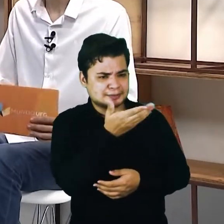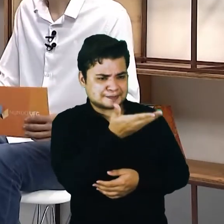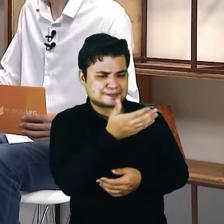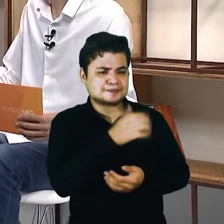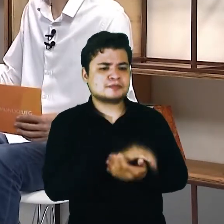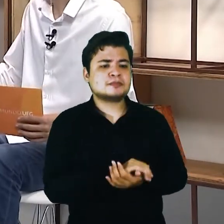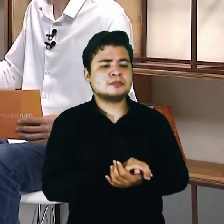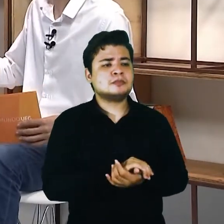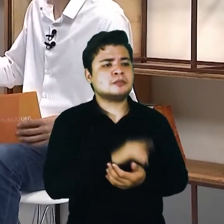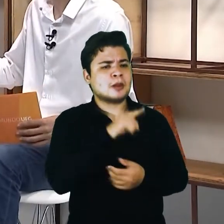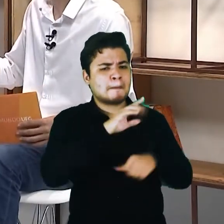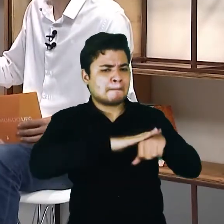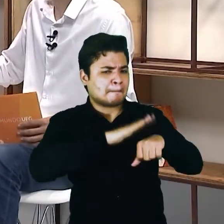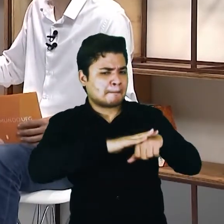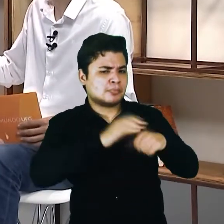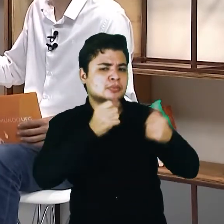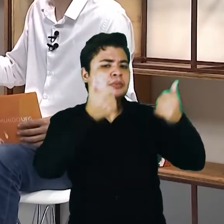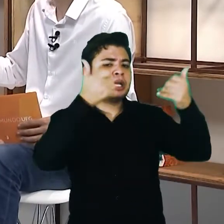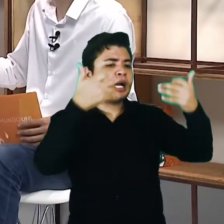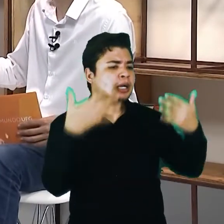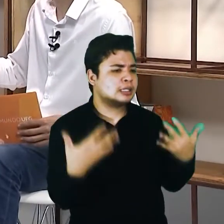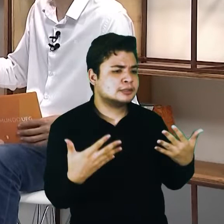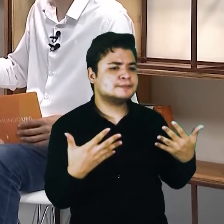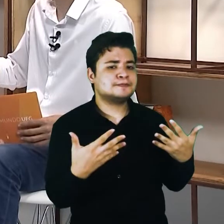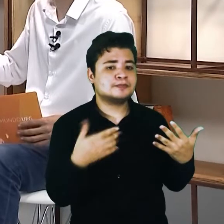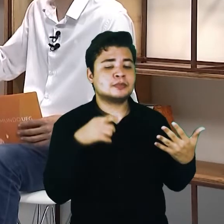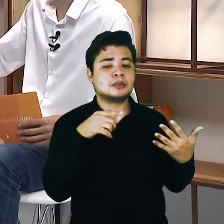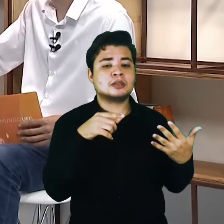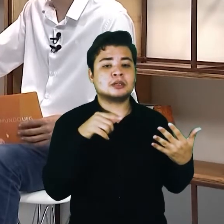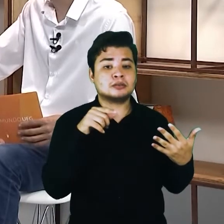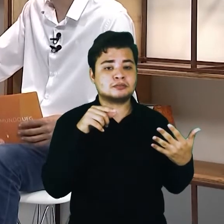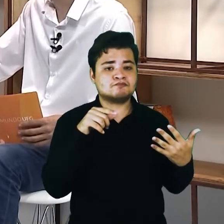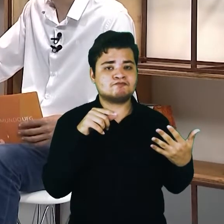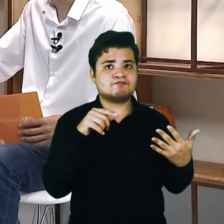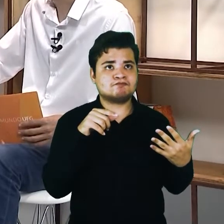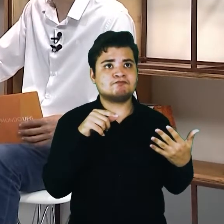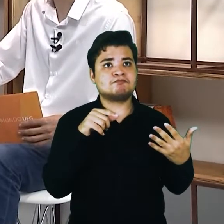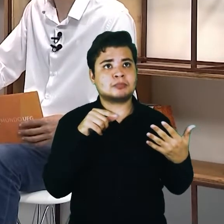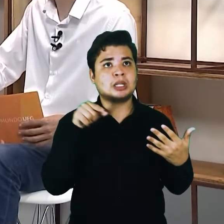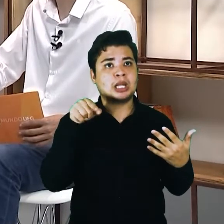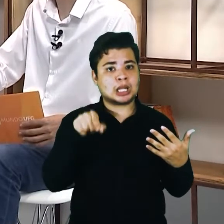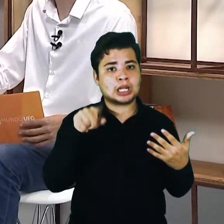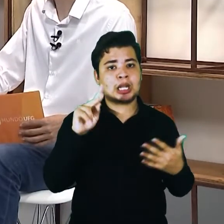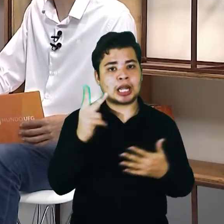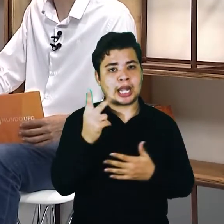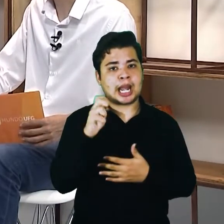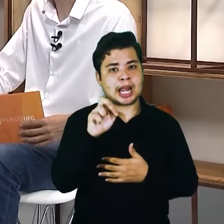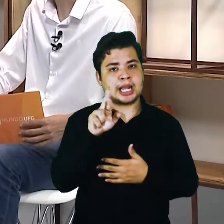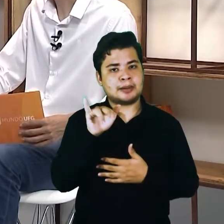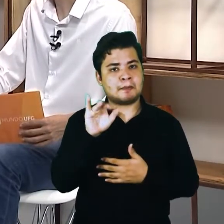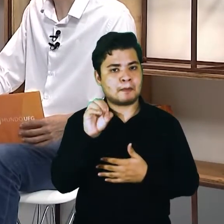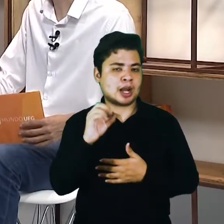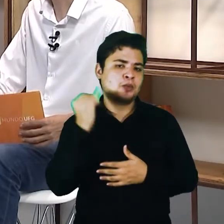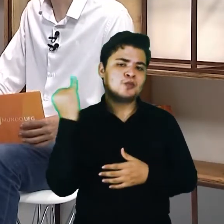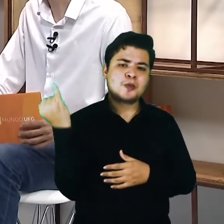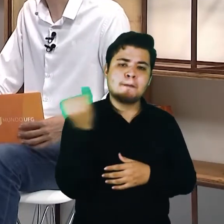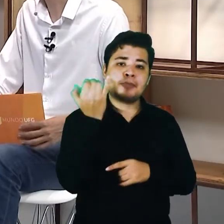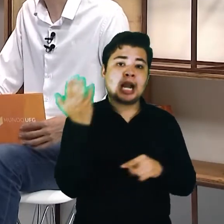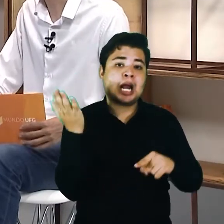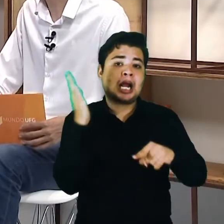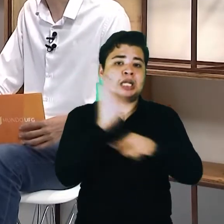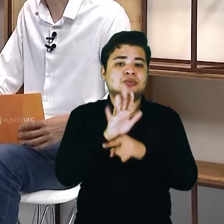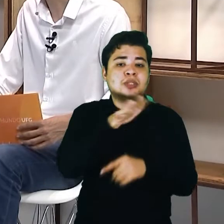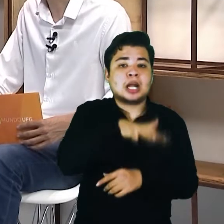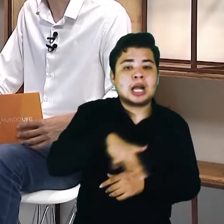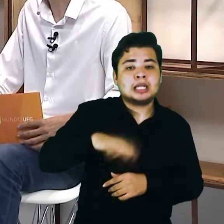a senhora poderia desenvolver um pouco mais sobre a importância da presença de um herbário para o